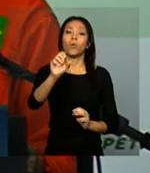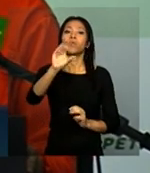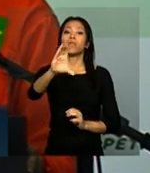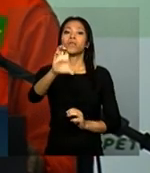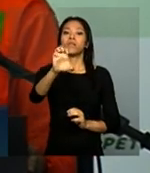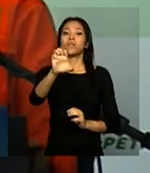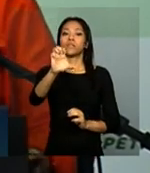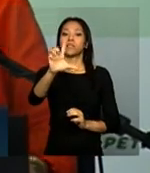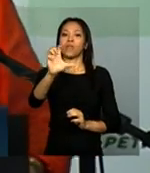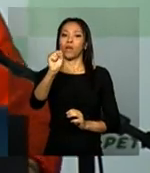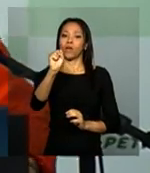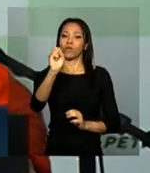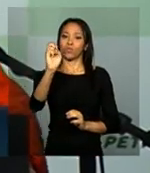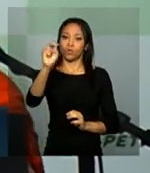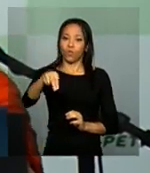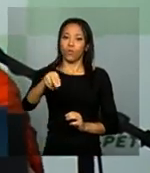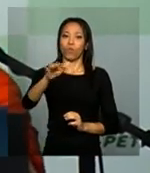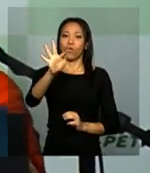Furtado,